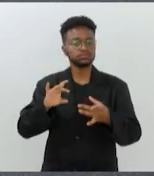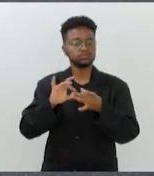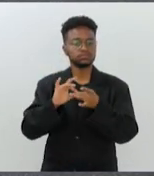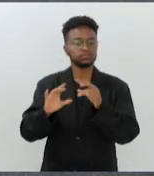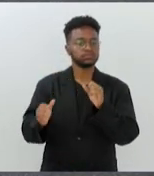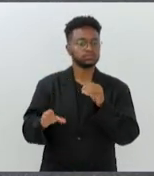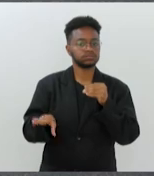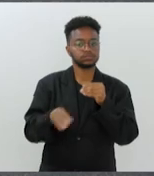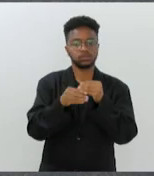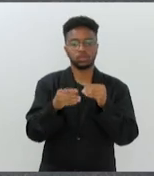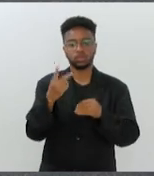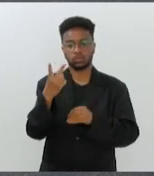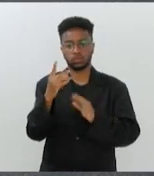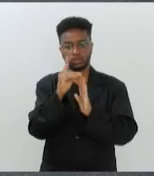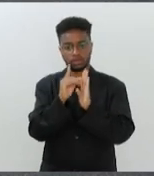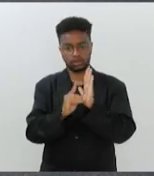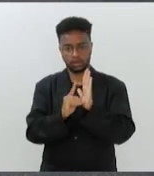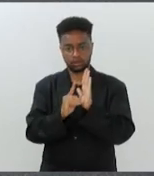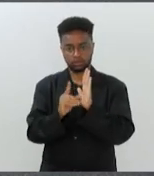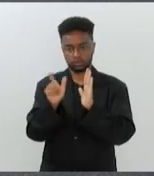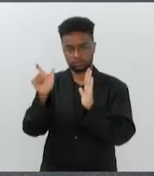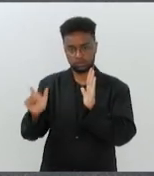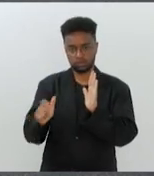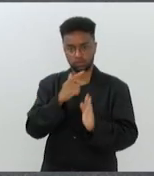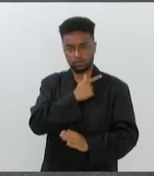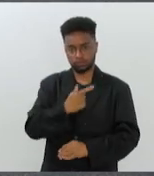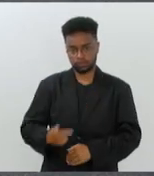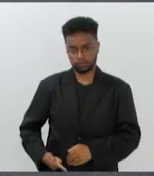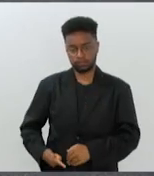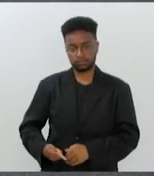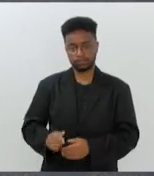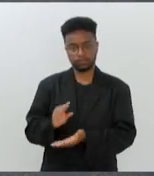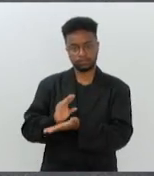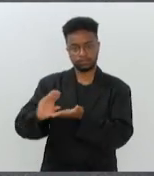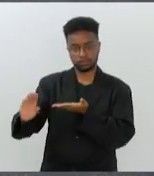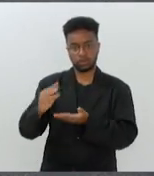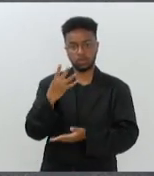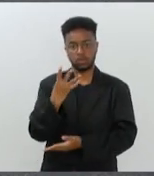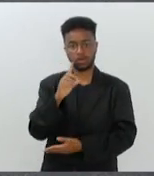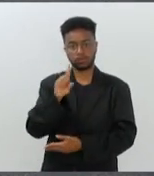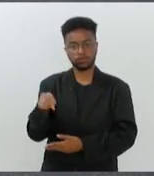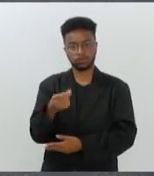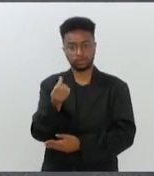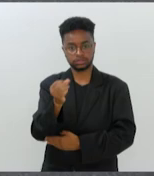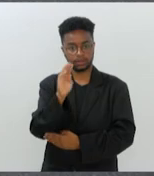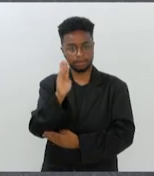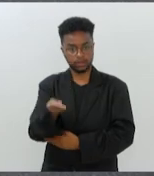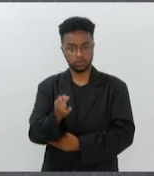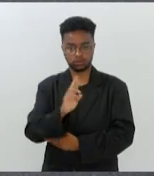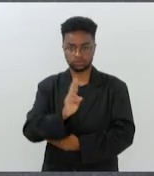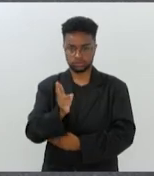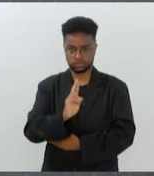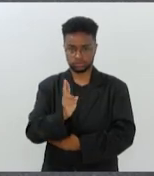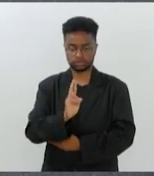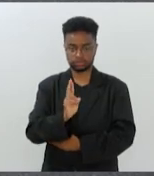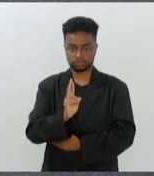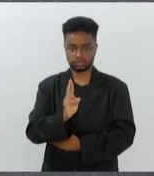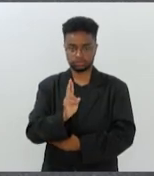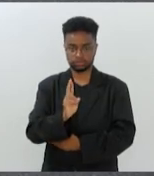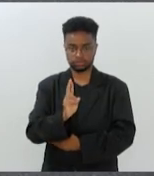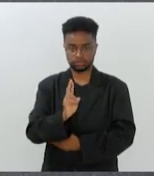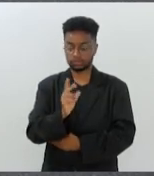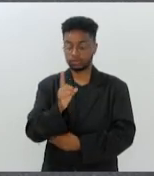governador que transferiam 4,6 bilhões de reais,